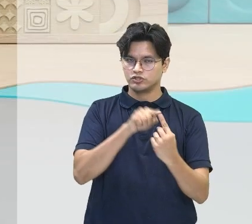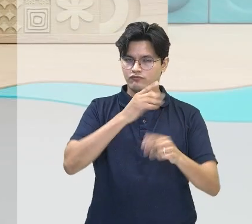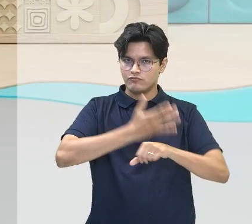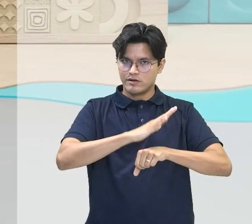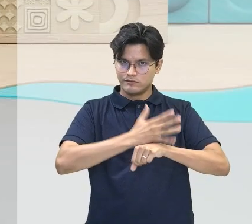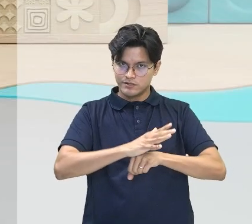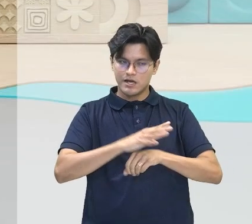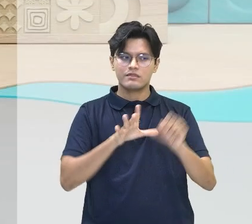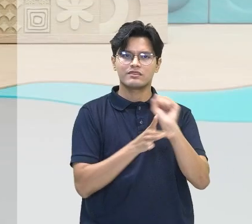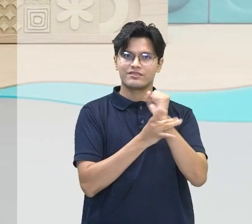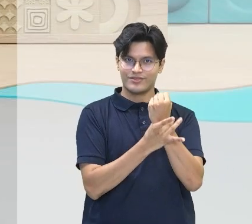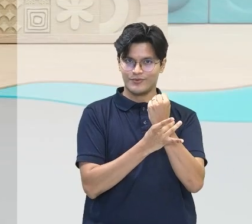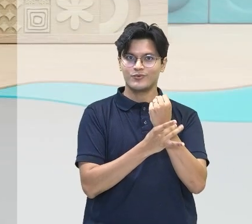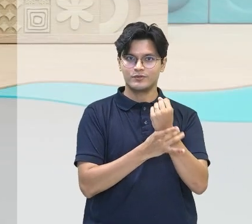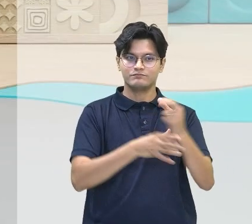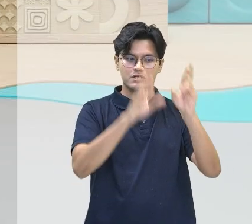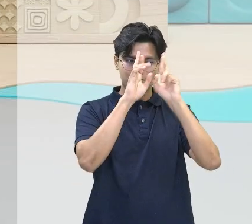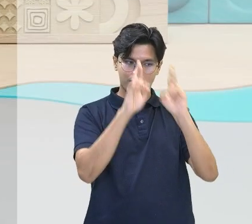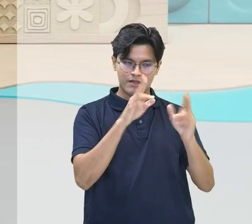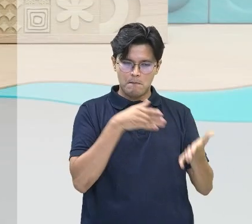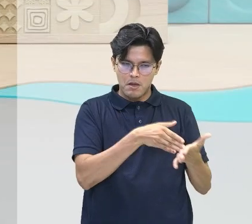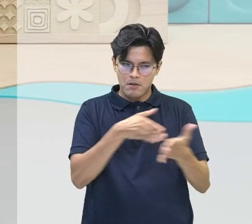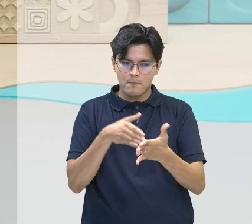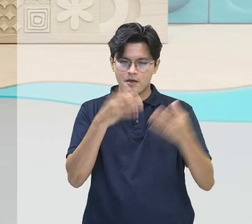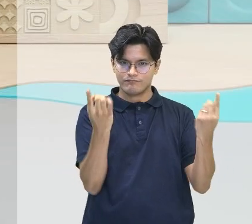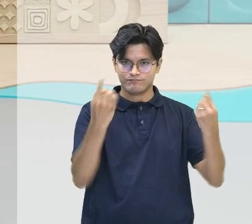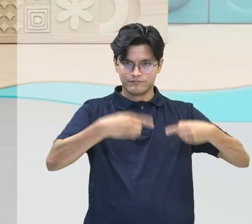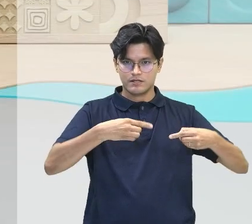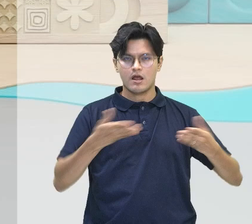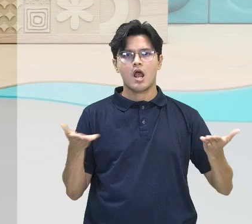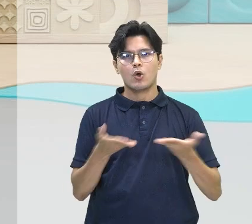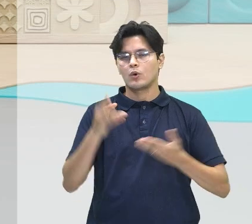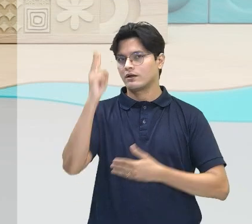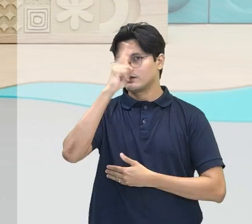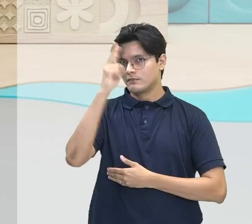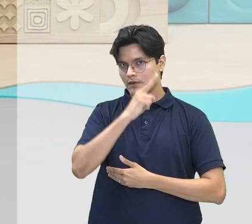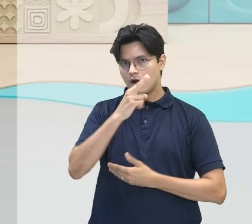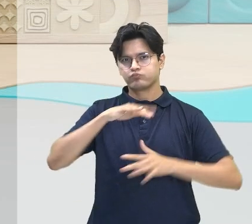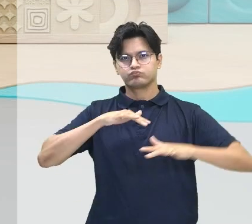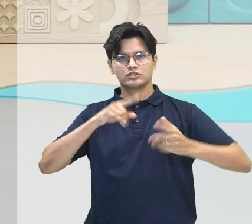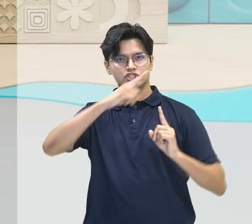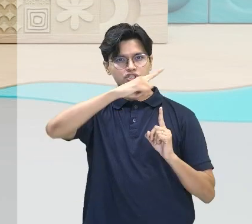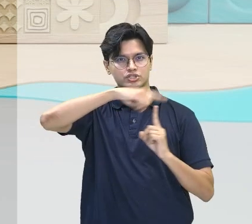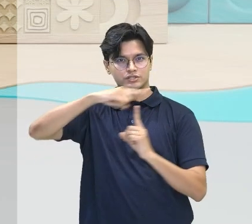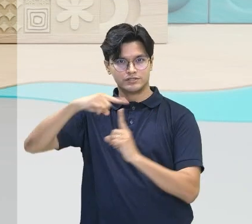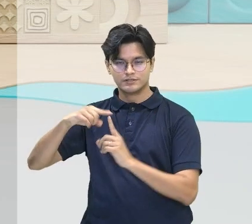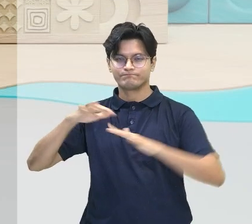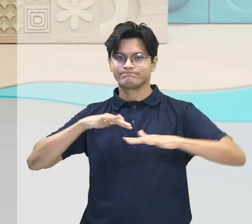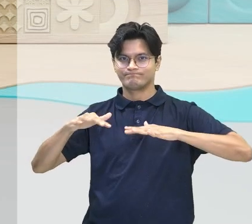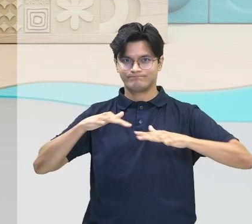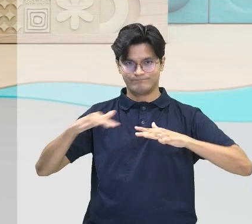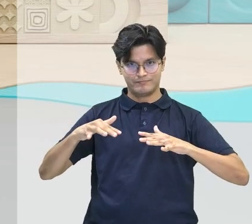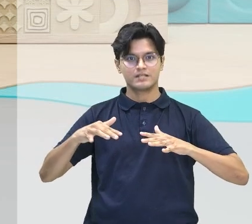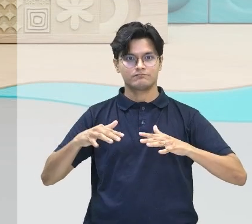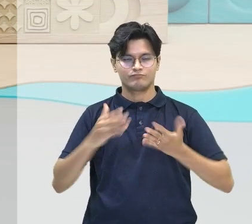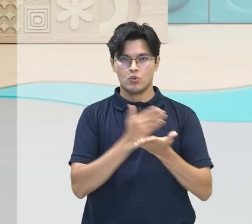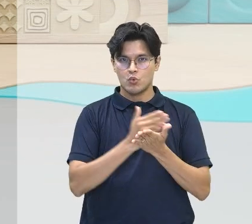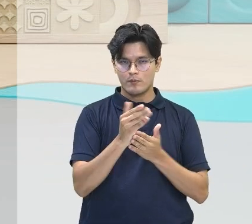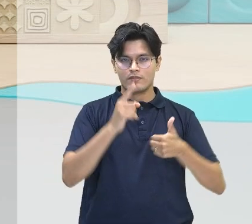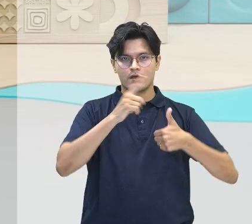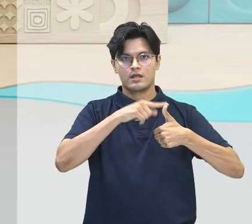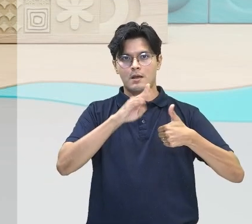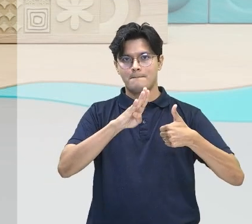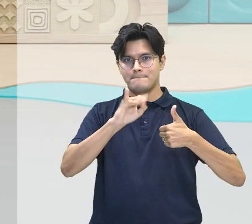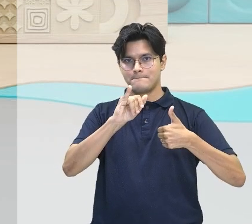ok? Agora vamos relembrar os movimentos que são executados no parkour, começando então pelo Big Jump, que é